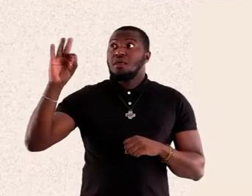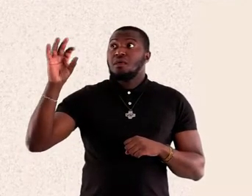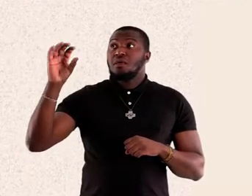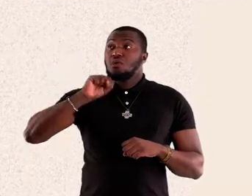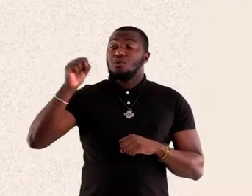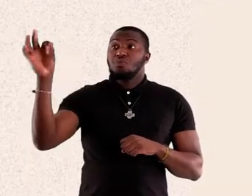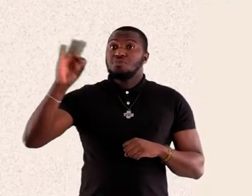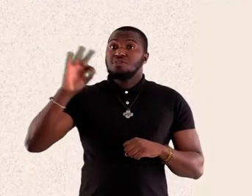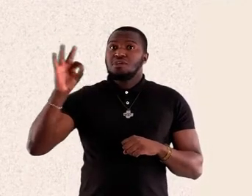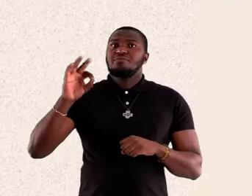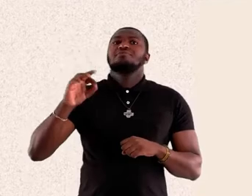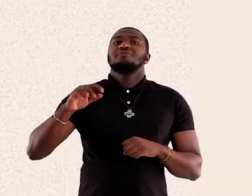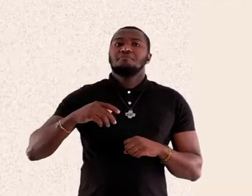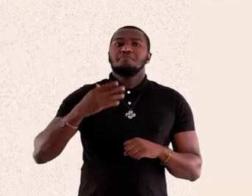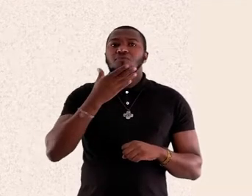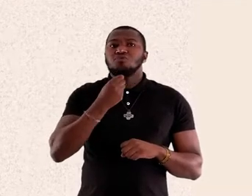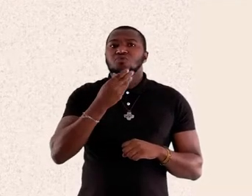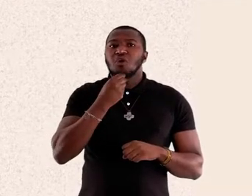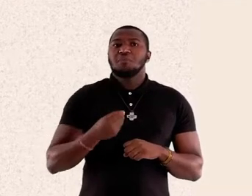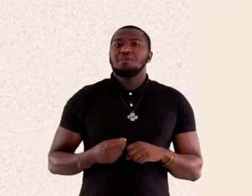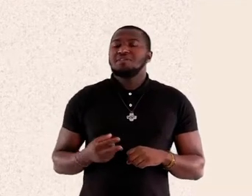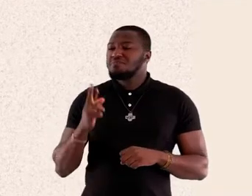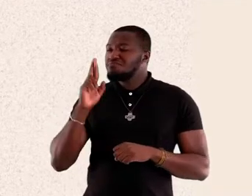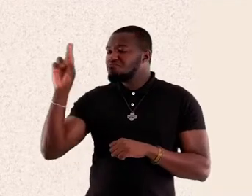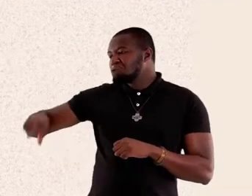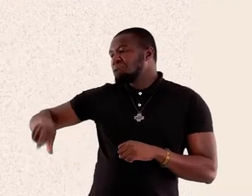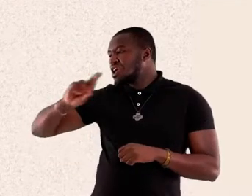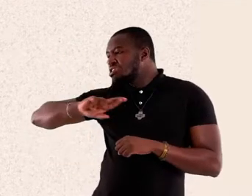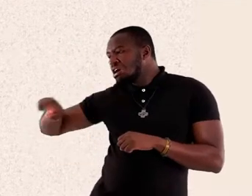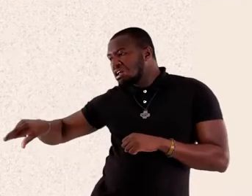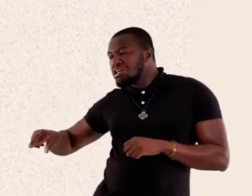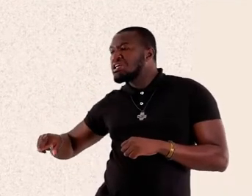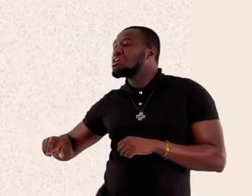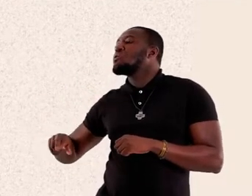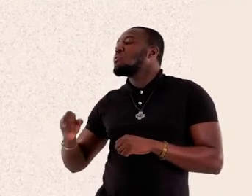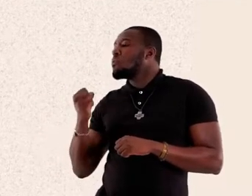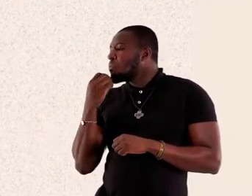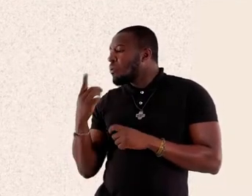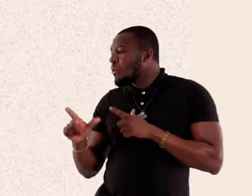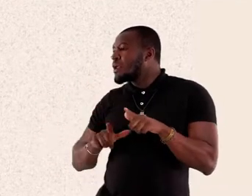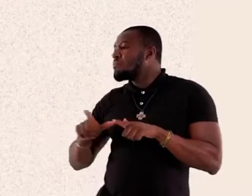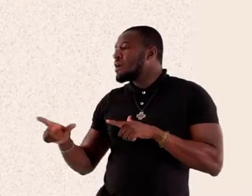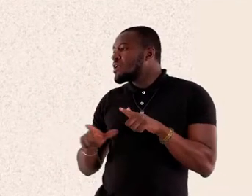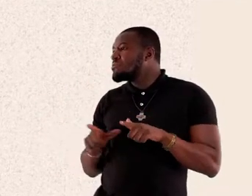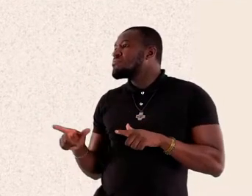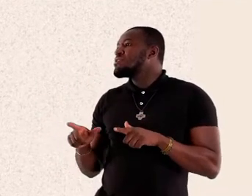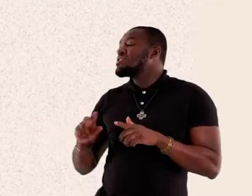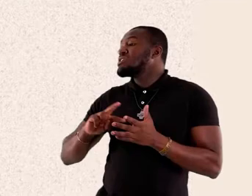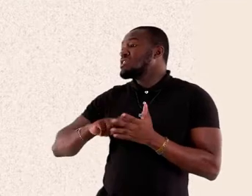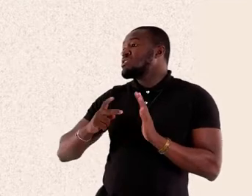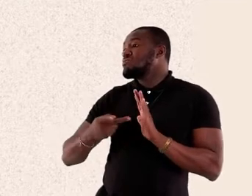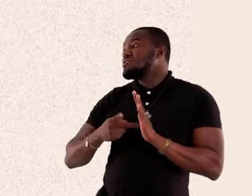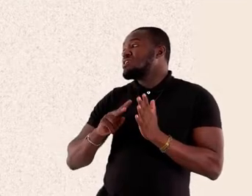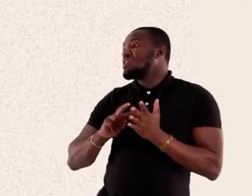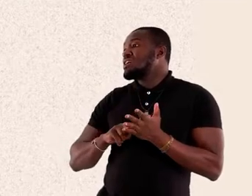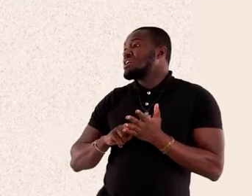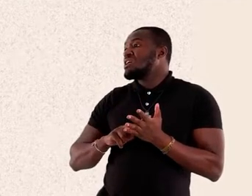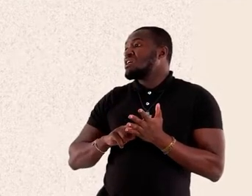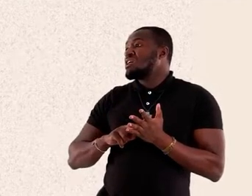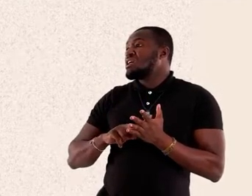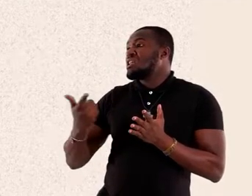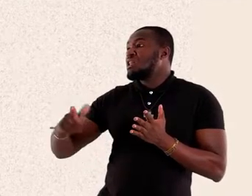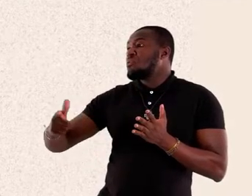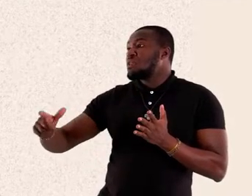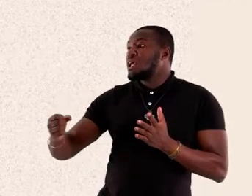das mulheres disseram que recusaria um emprego mais bem remunerados se isso significasse não se dar bem com os colegas